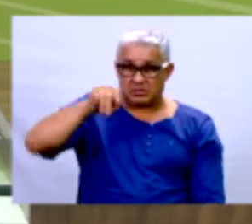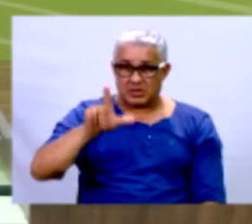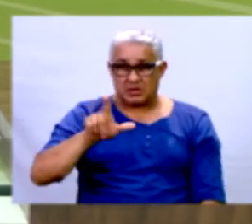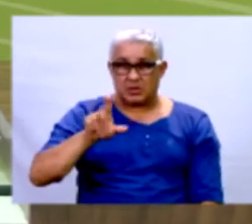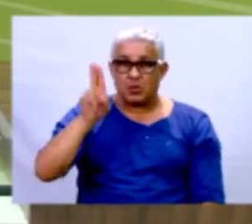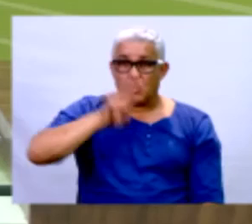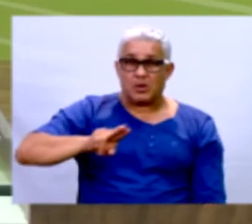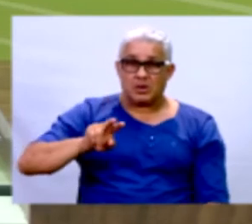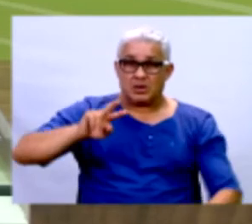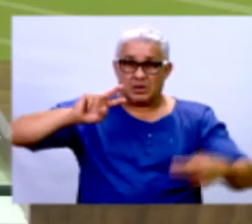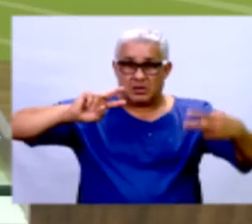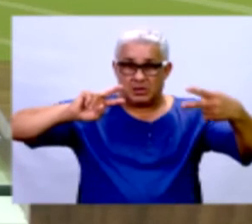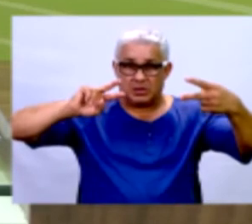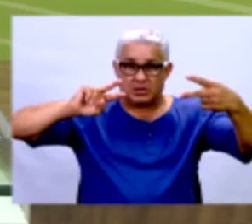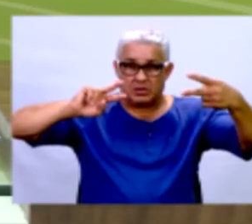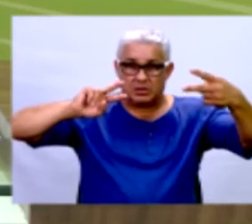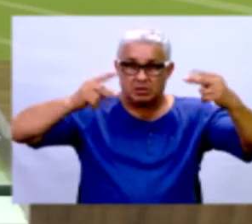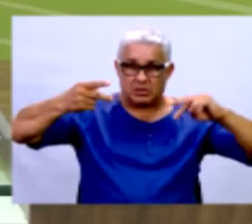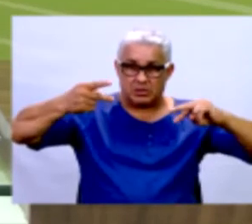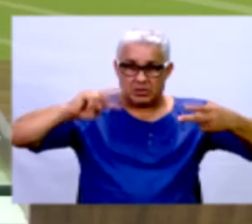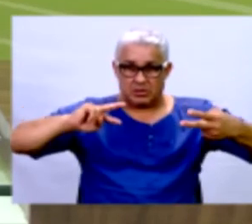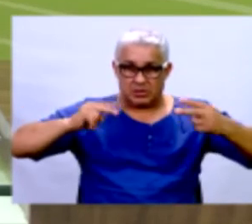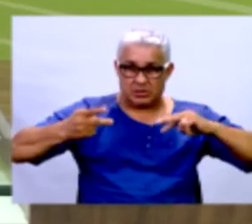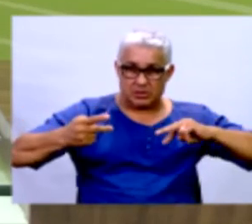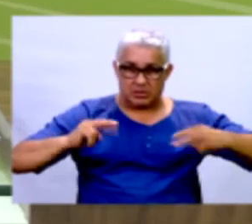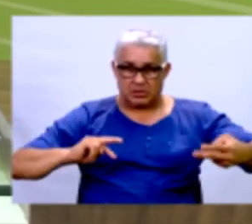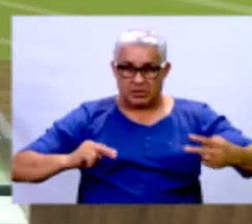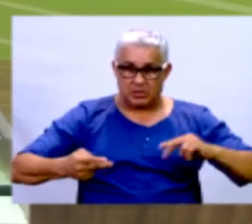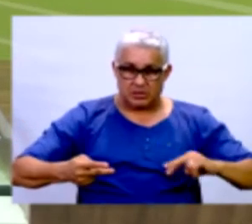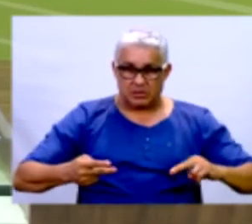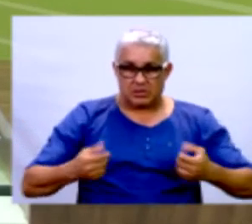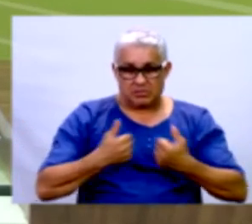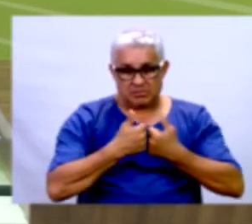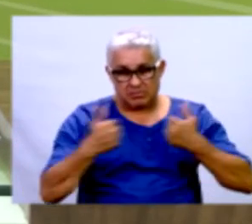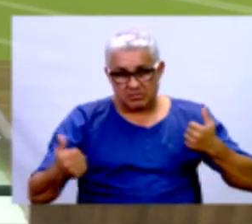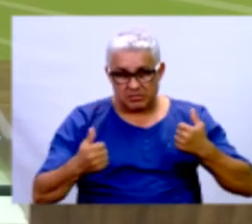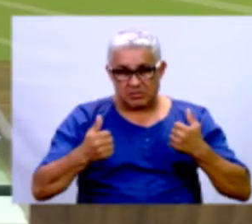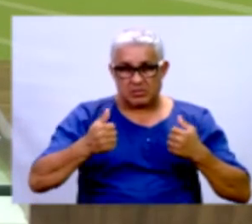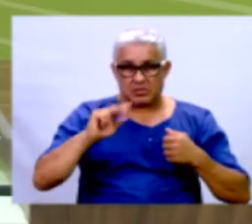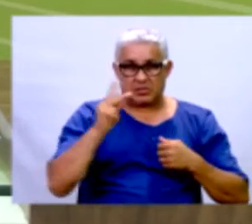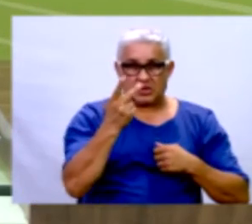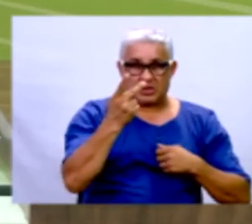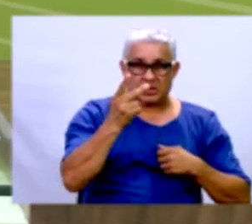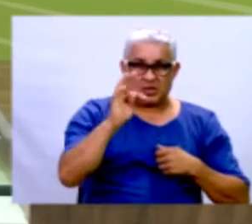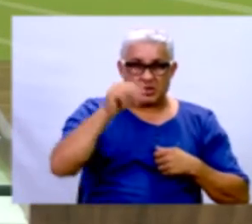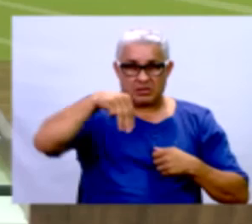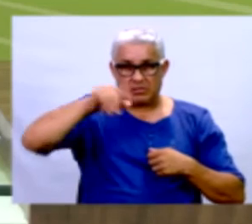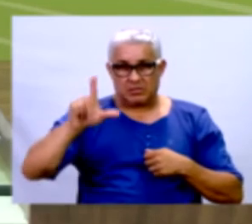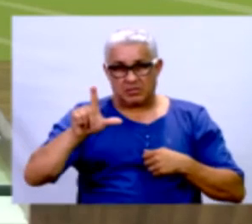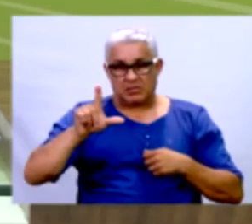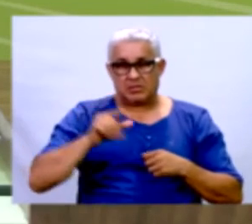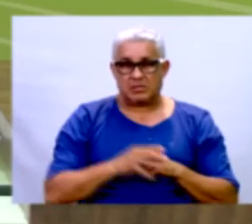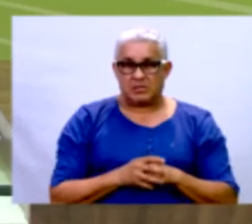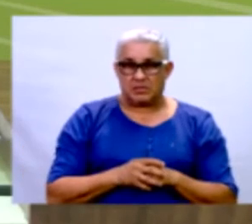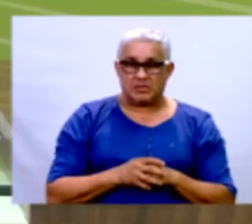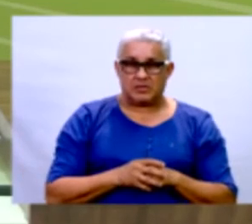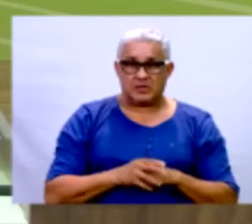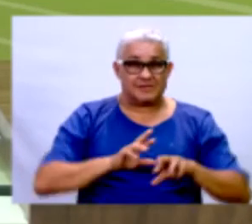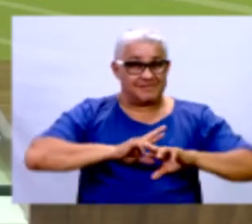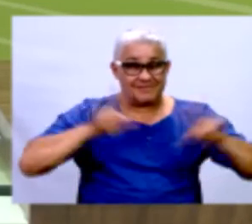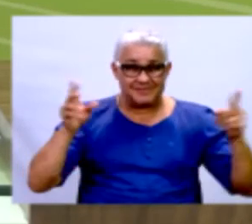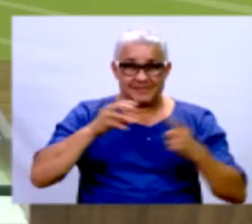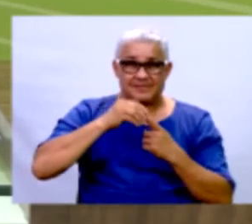né? A gente já tem ele é mais próximo do HTML, tá? A principal